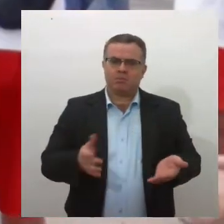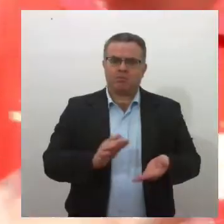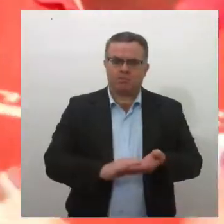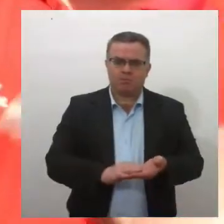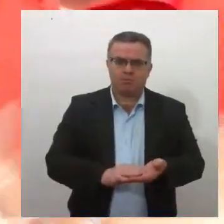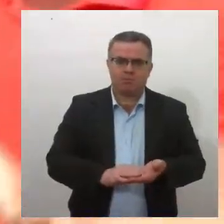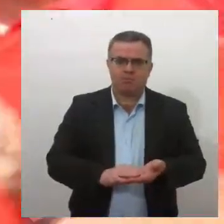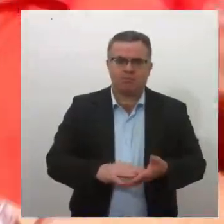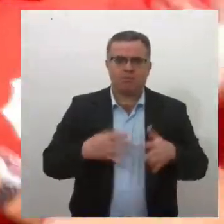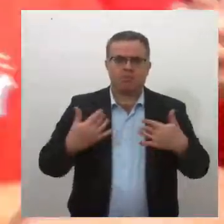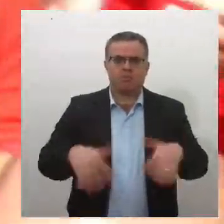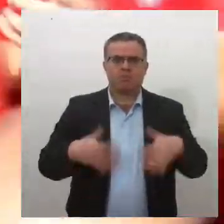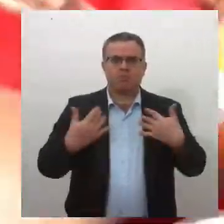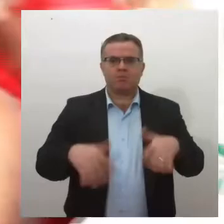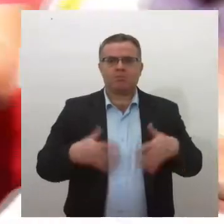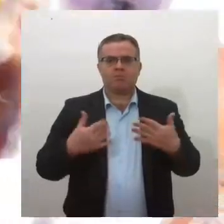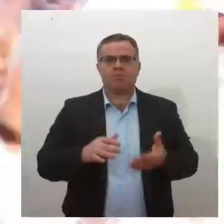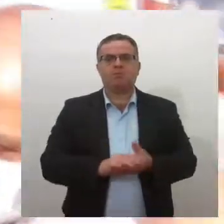amor.